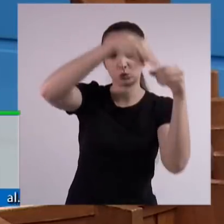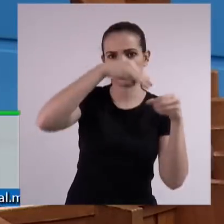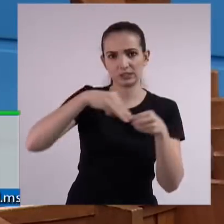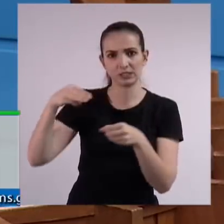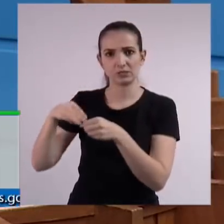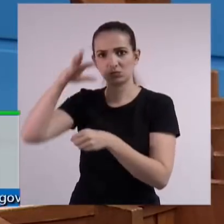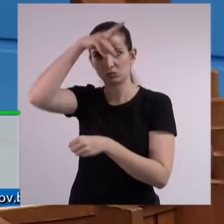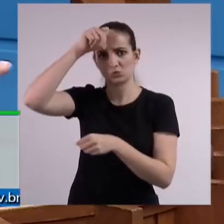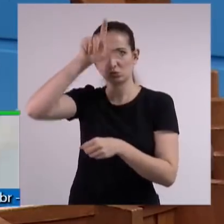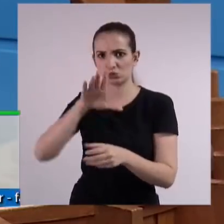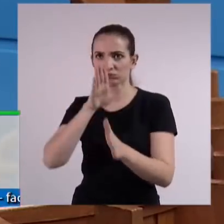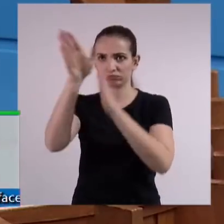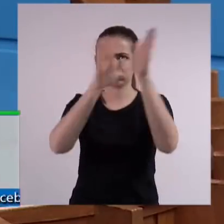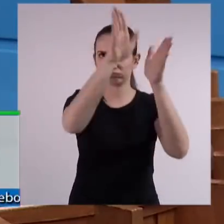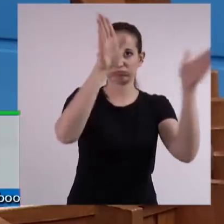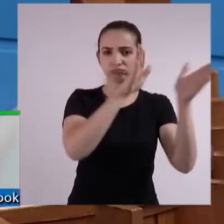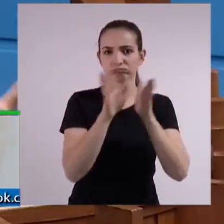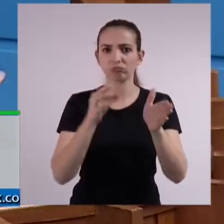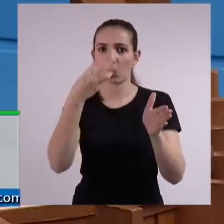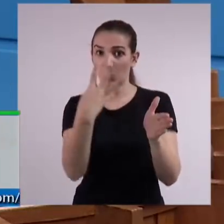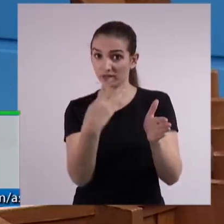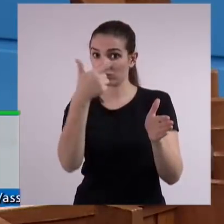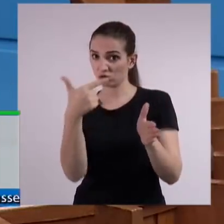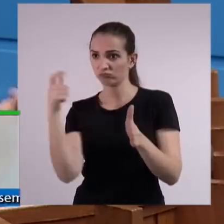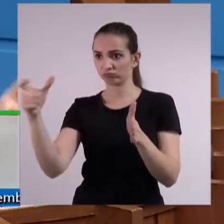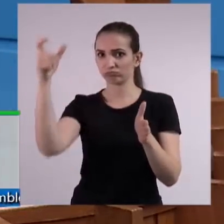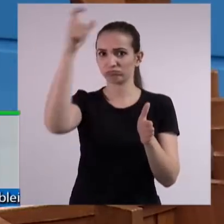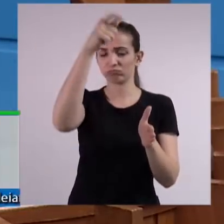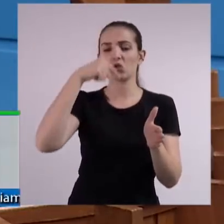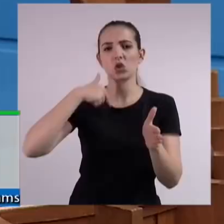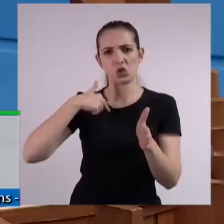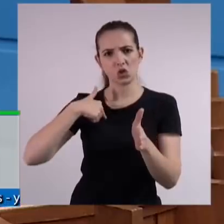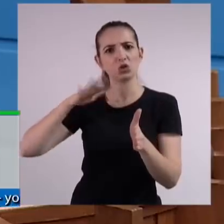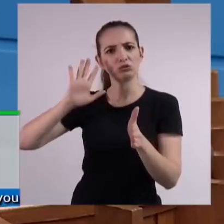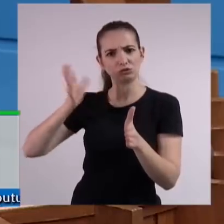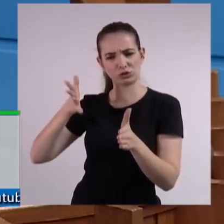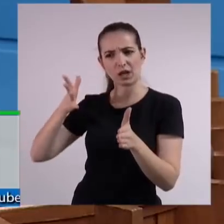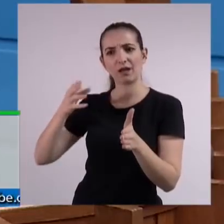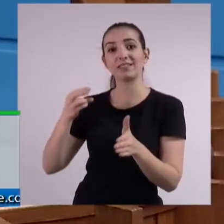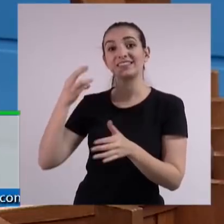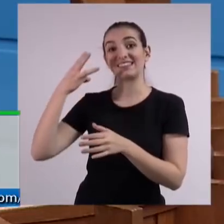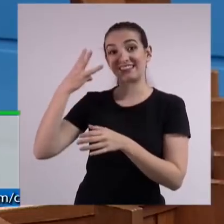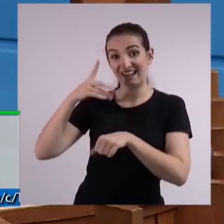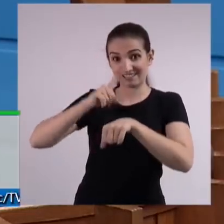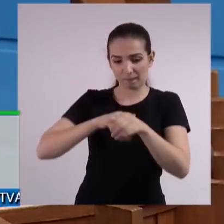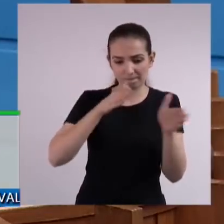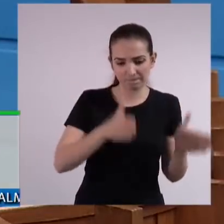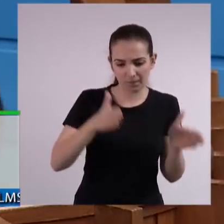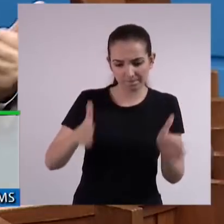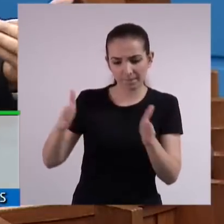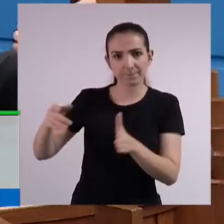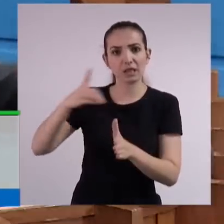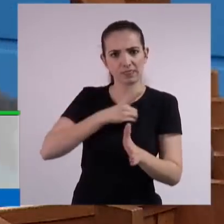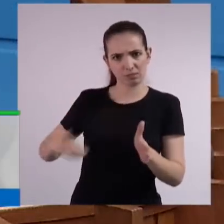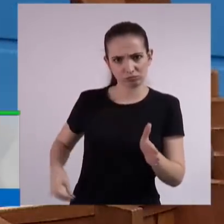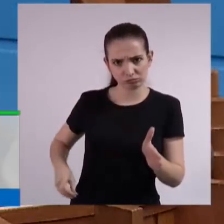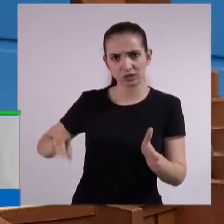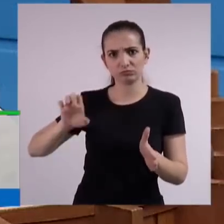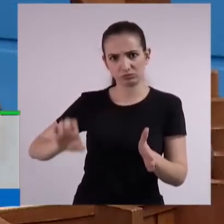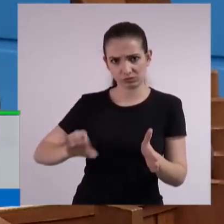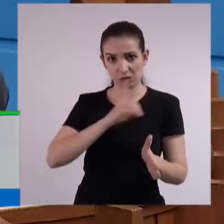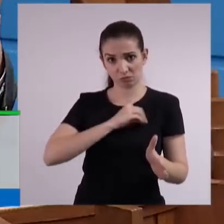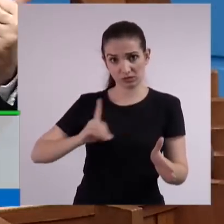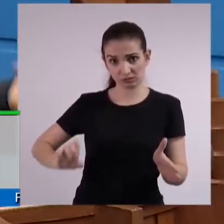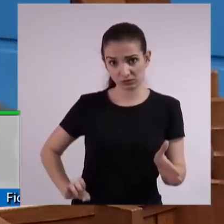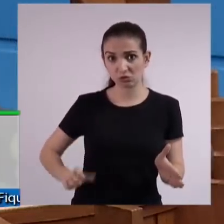quais eu estabeleci, ao longo do tempo e dos mandatos, dos 3 mandatos que aqui tem, uma relação